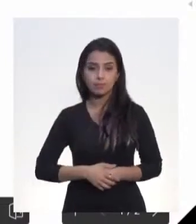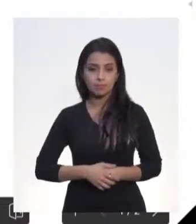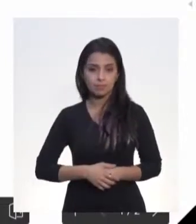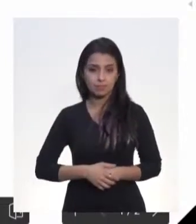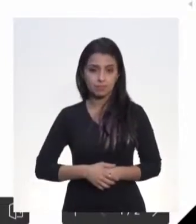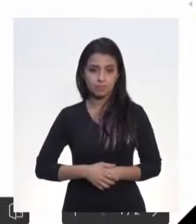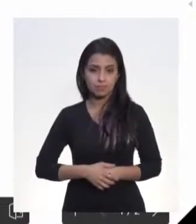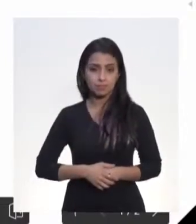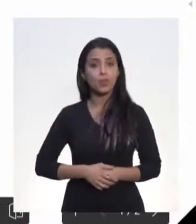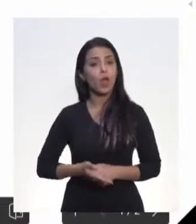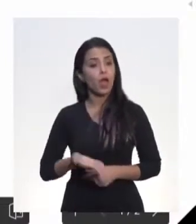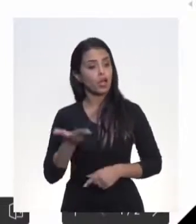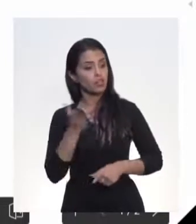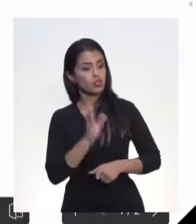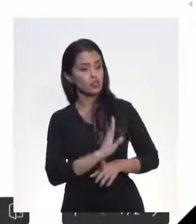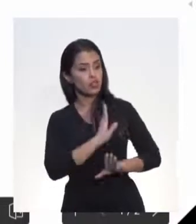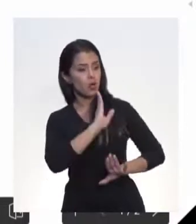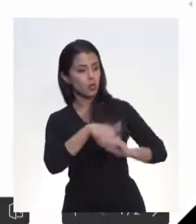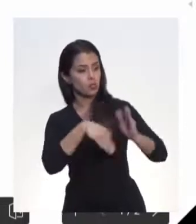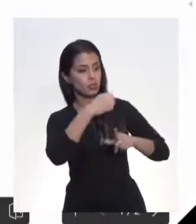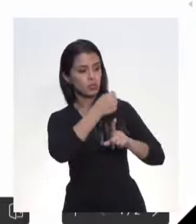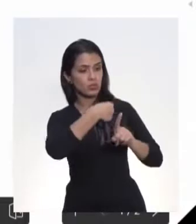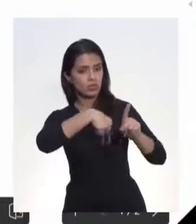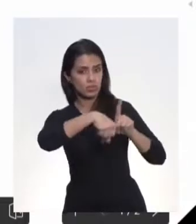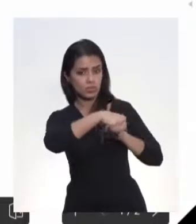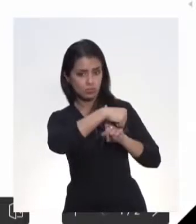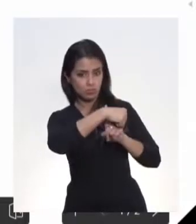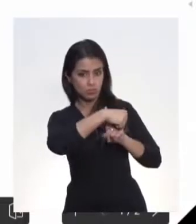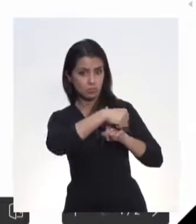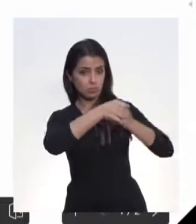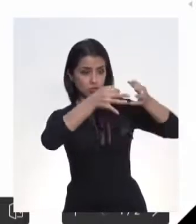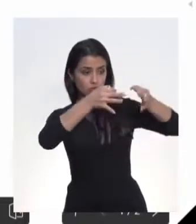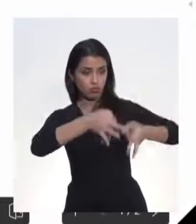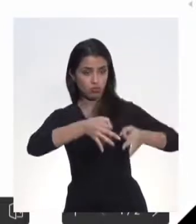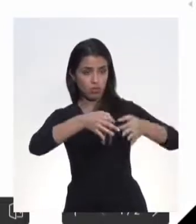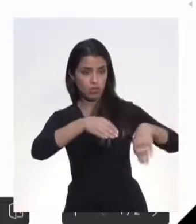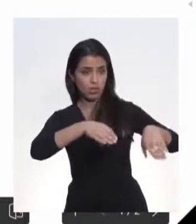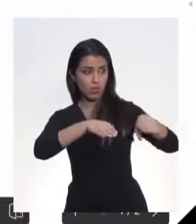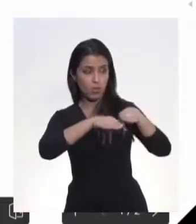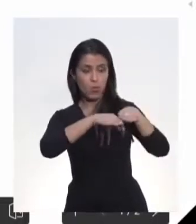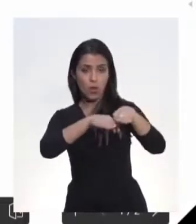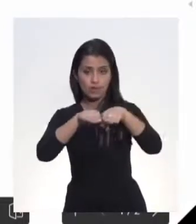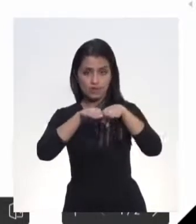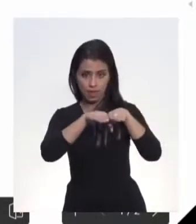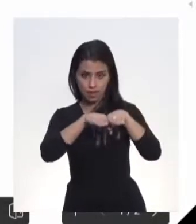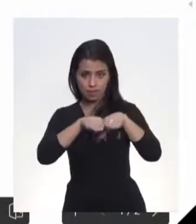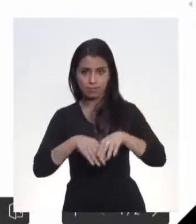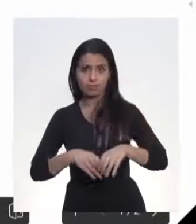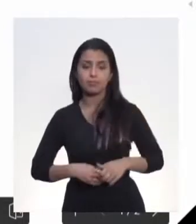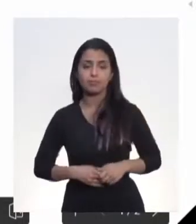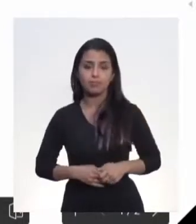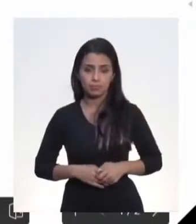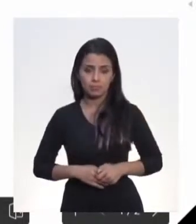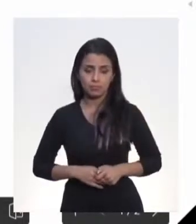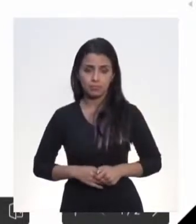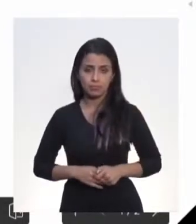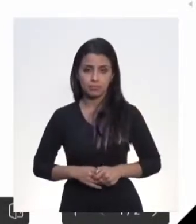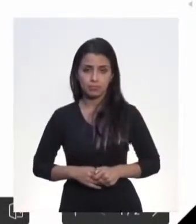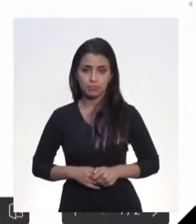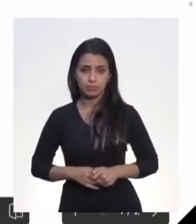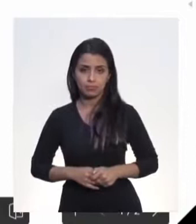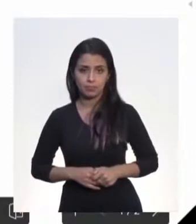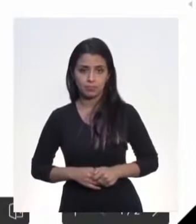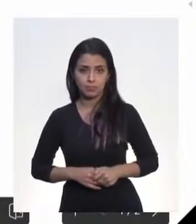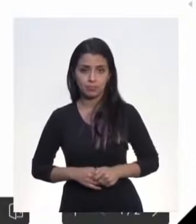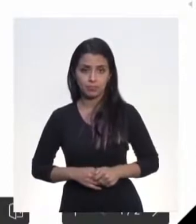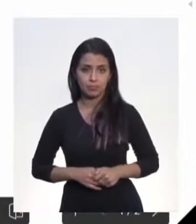colaboram na construção de uma sociedade mais justa e igualitária. Tudo isso